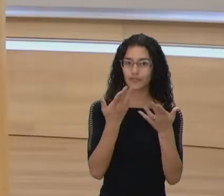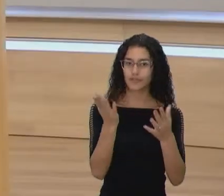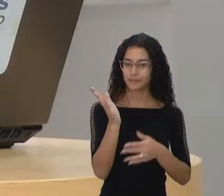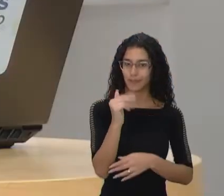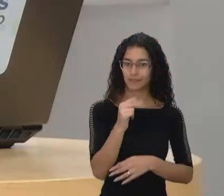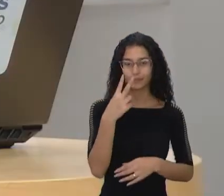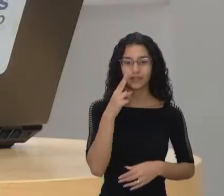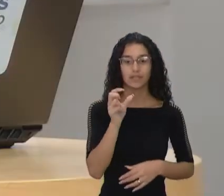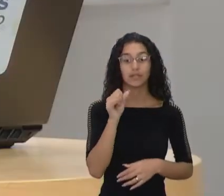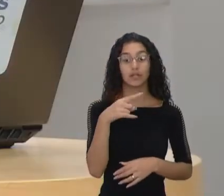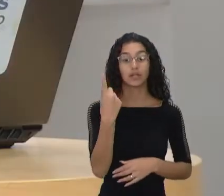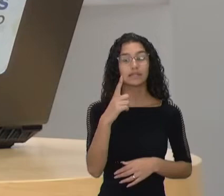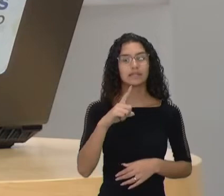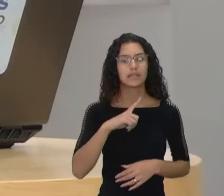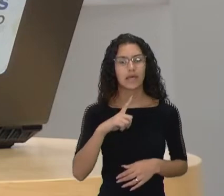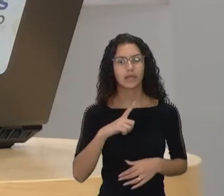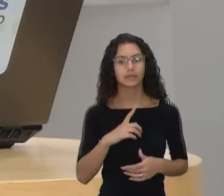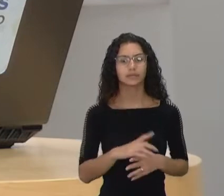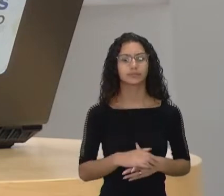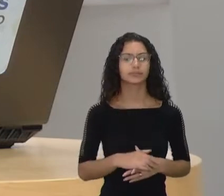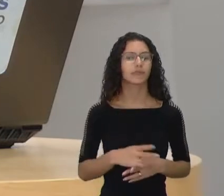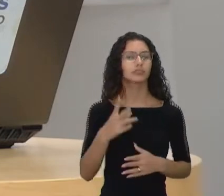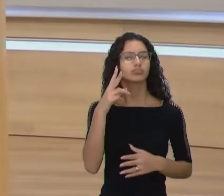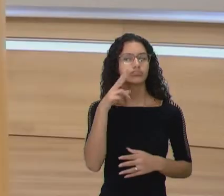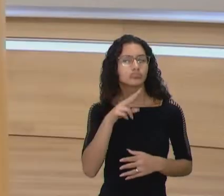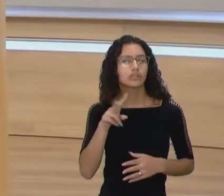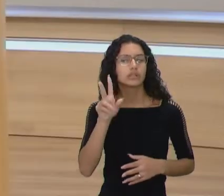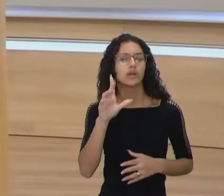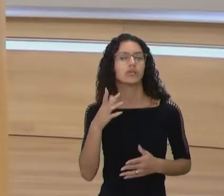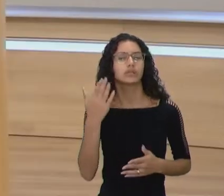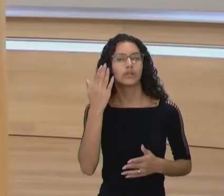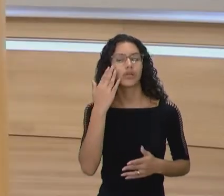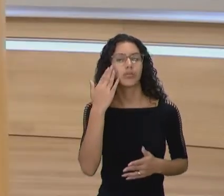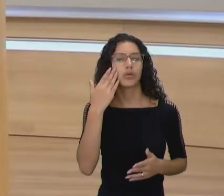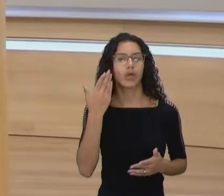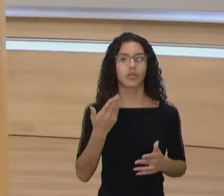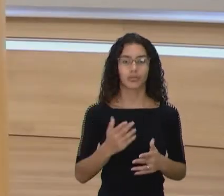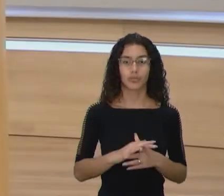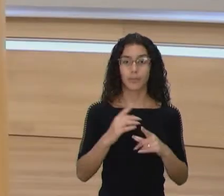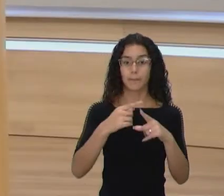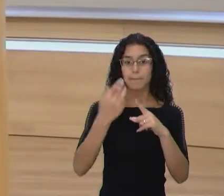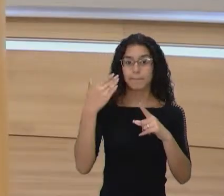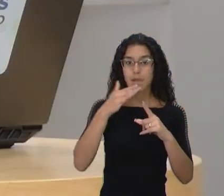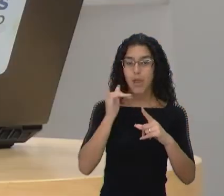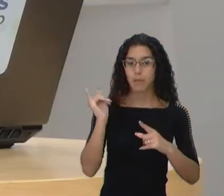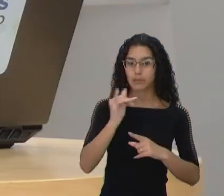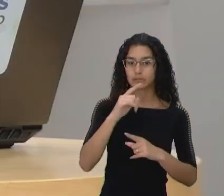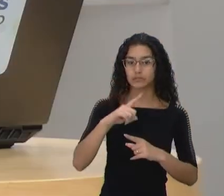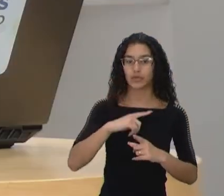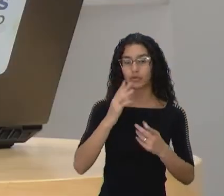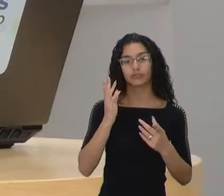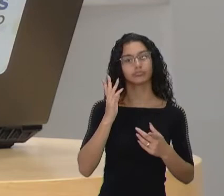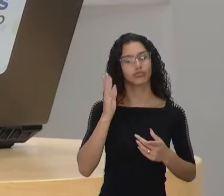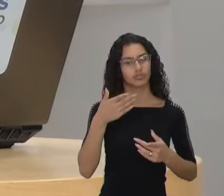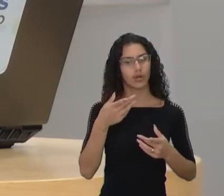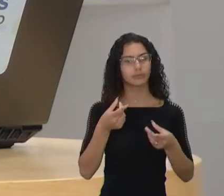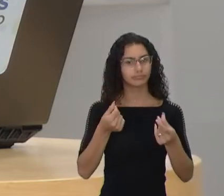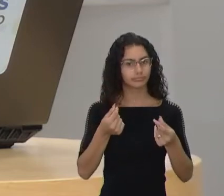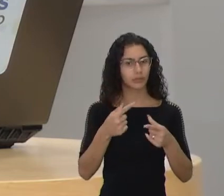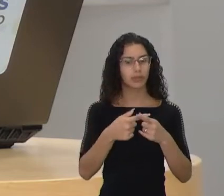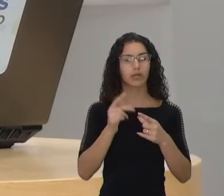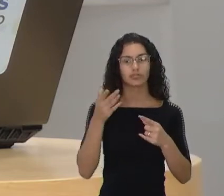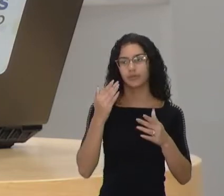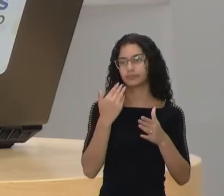Vamos ver se a gente tem essa visão aí, né? Porque mais importante do que quanto a gente já gastou, porque já